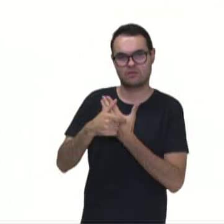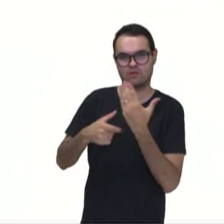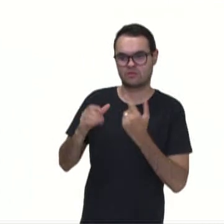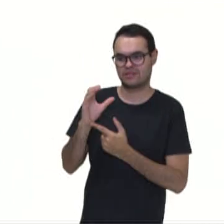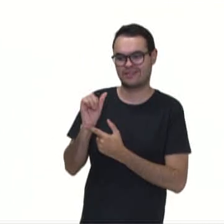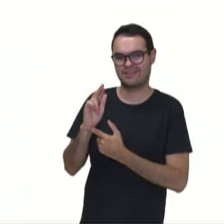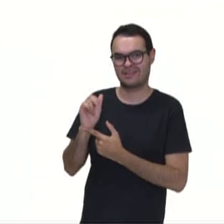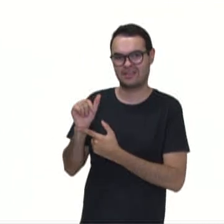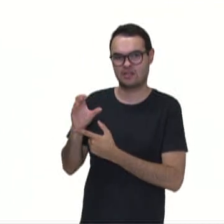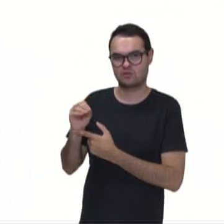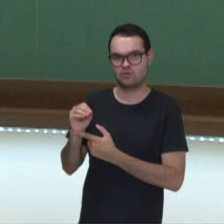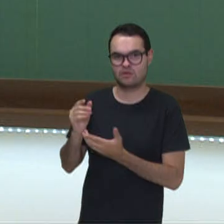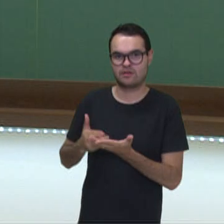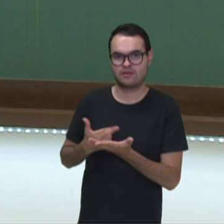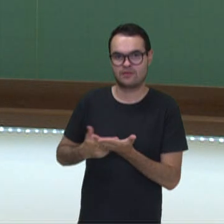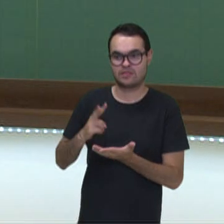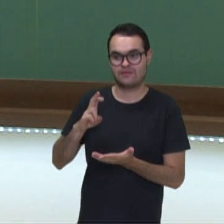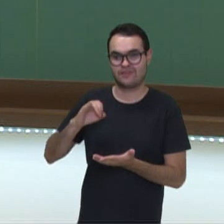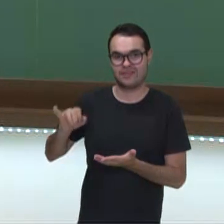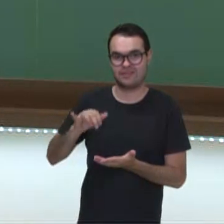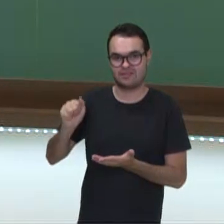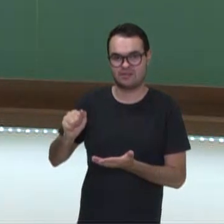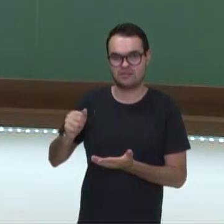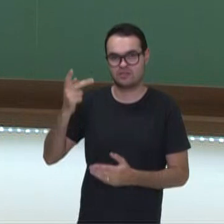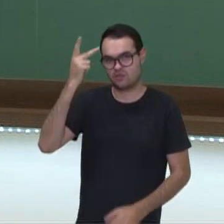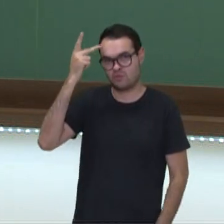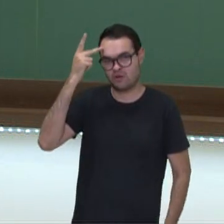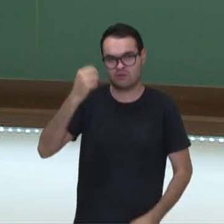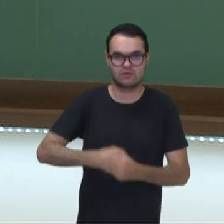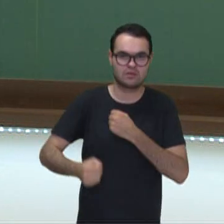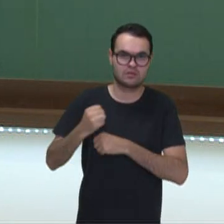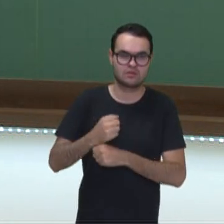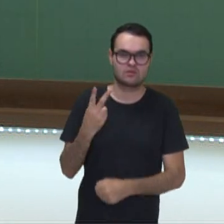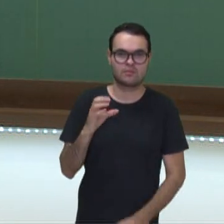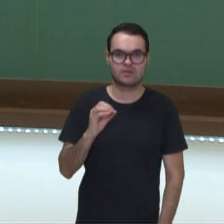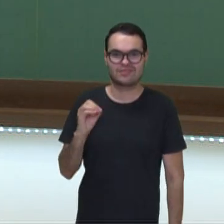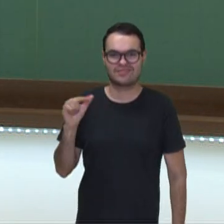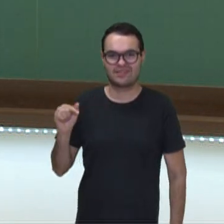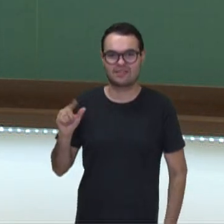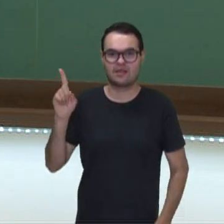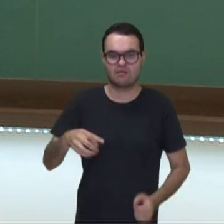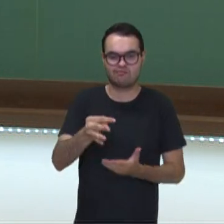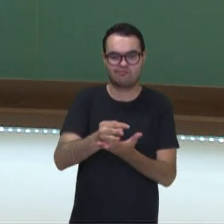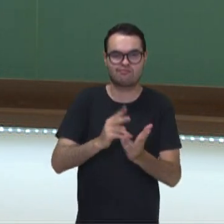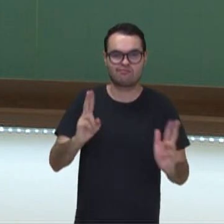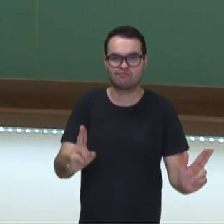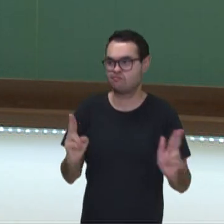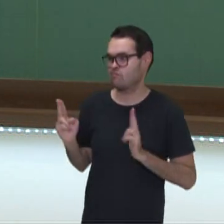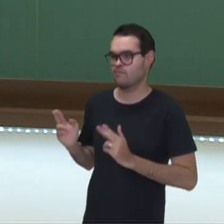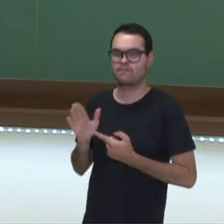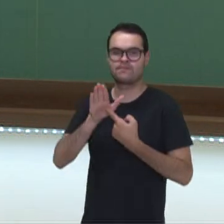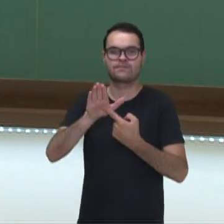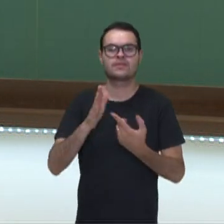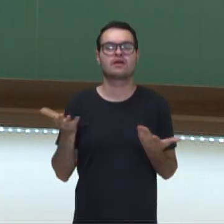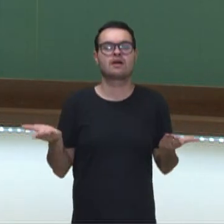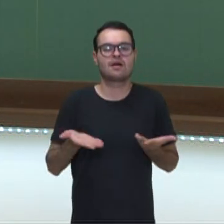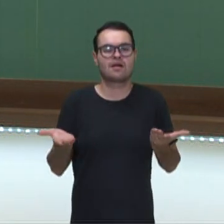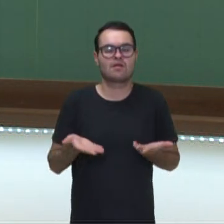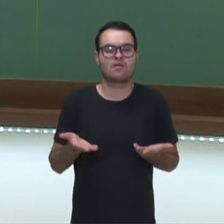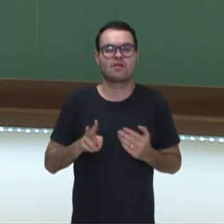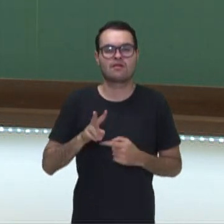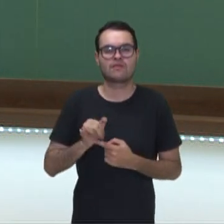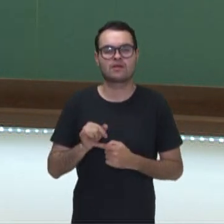São Paulo, 2007, né? É um texto adaptado, recortado. Pois bem, agora que lemos ele, vamos para a